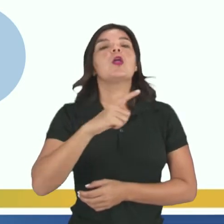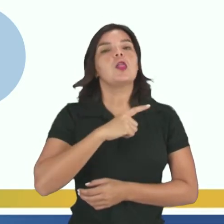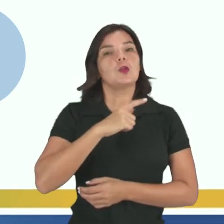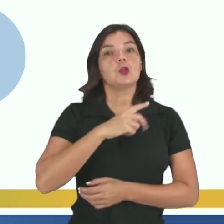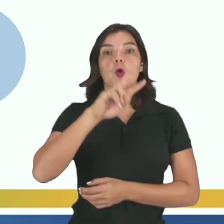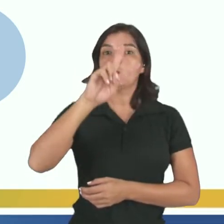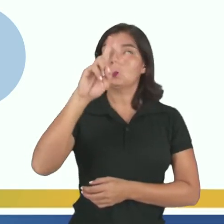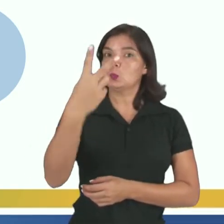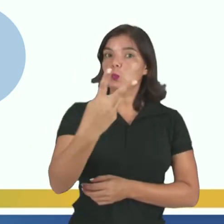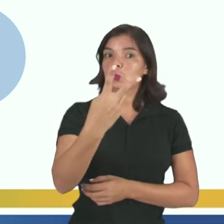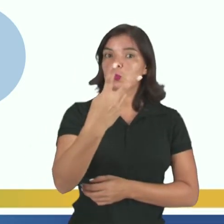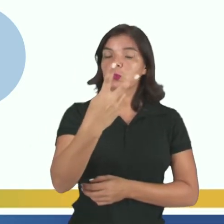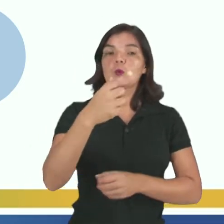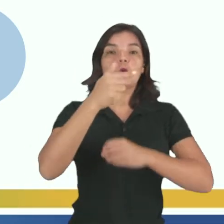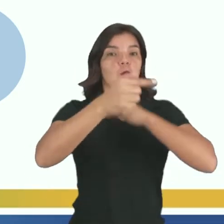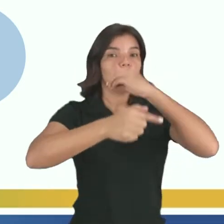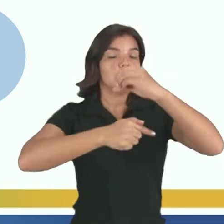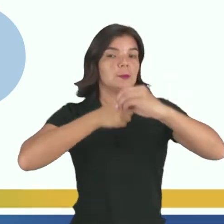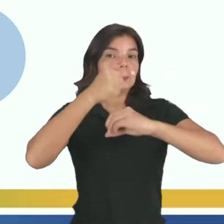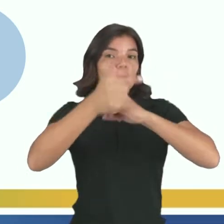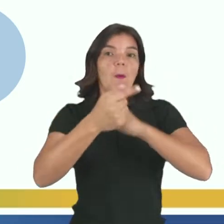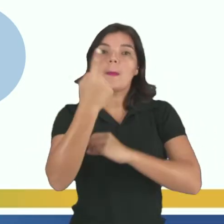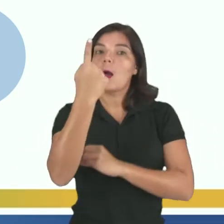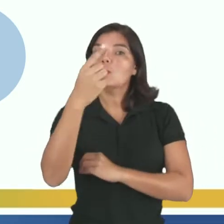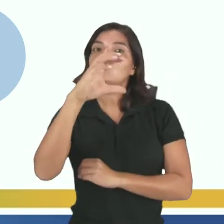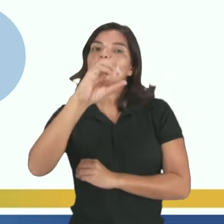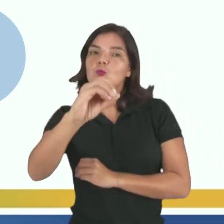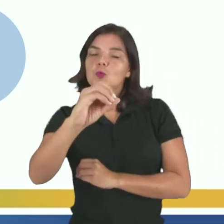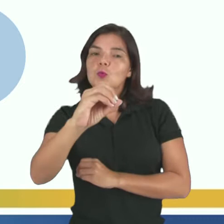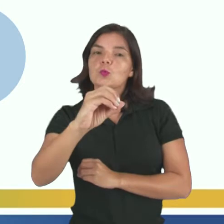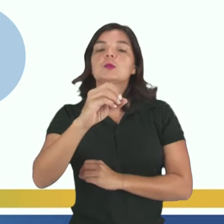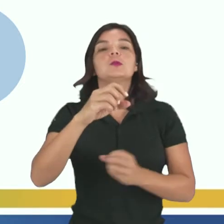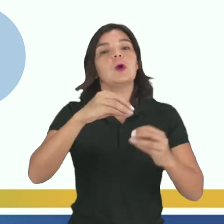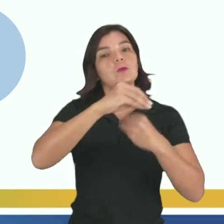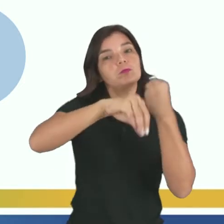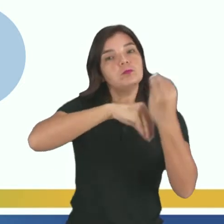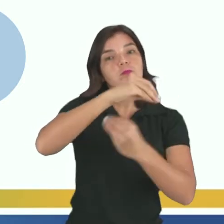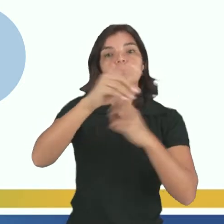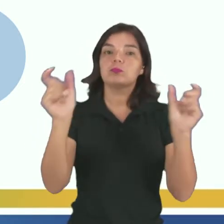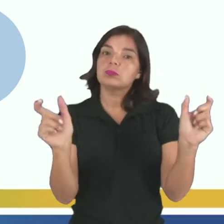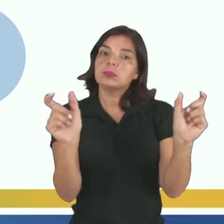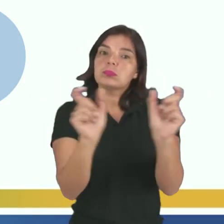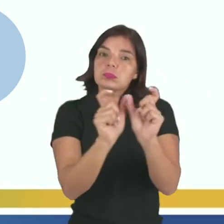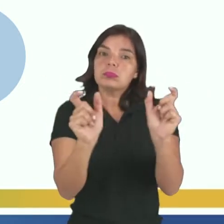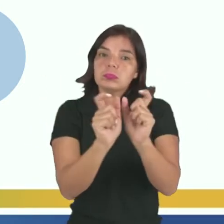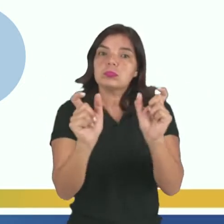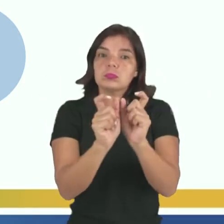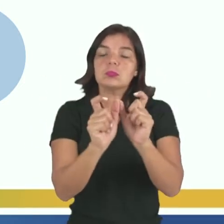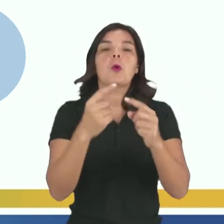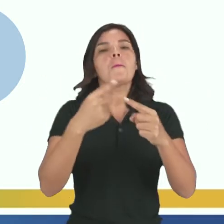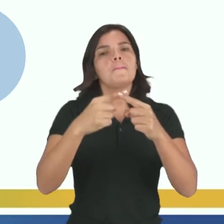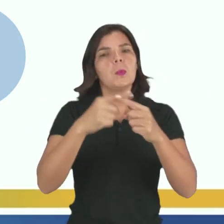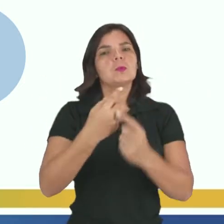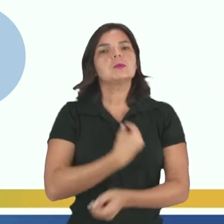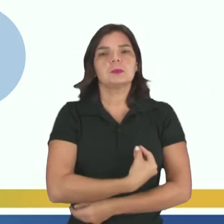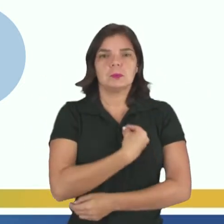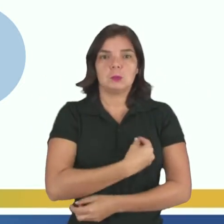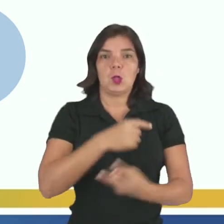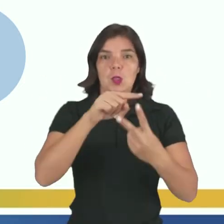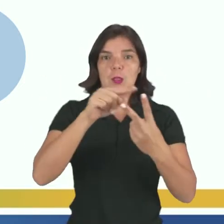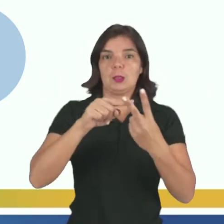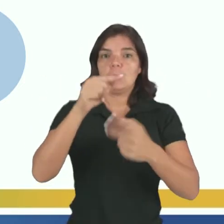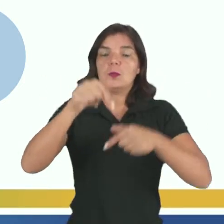de hidrogênio para um átomo de oxigênio. Então, eu estou falando de uma substância composta, porque eu vou ter a participação de 2